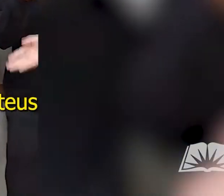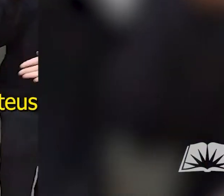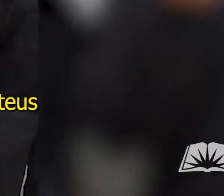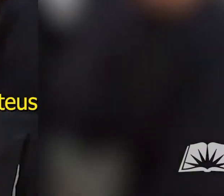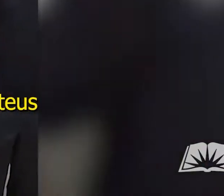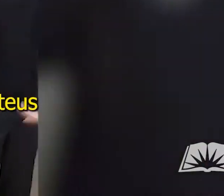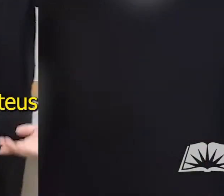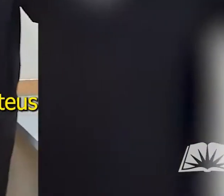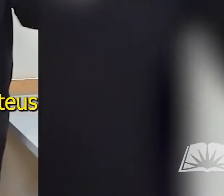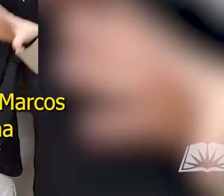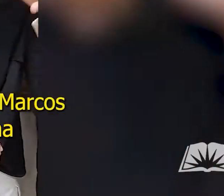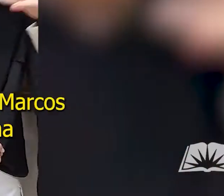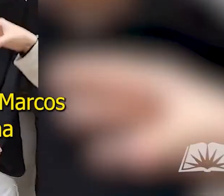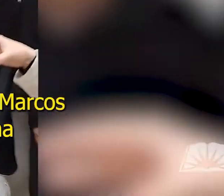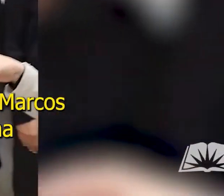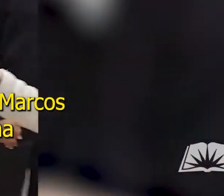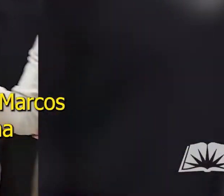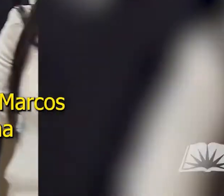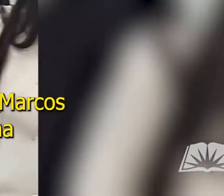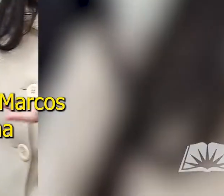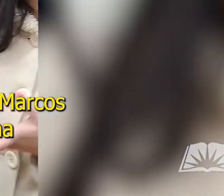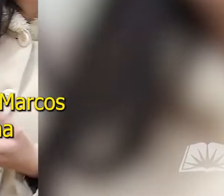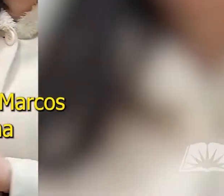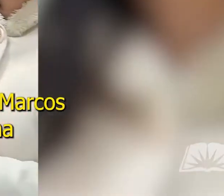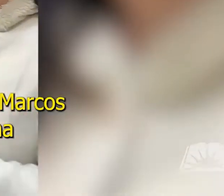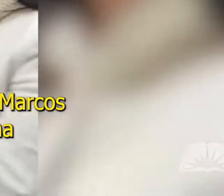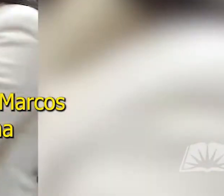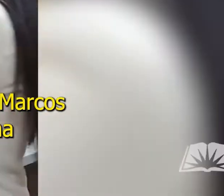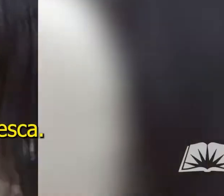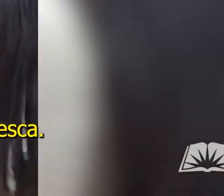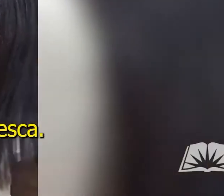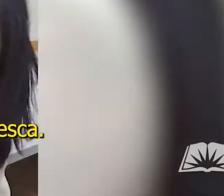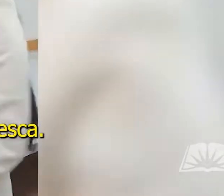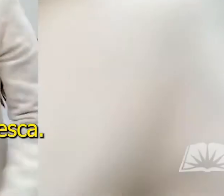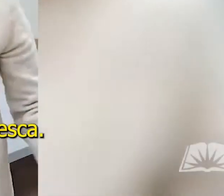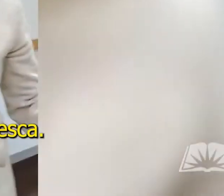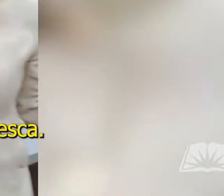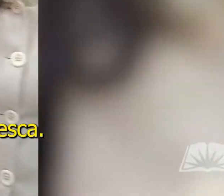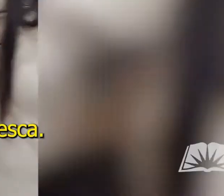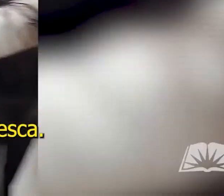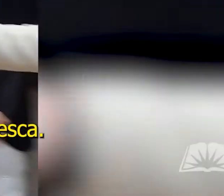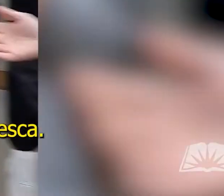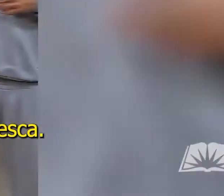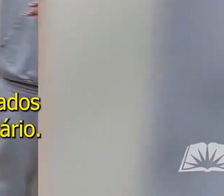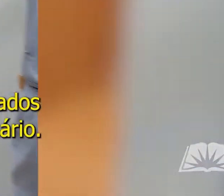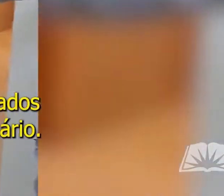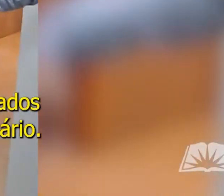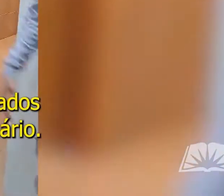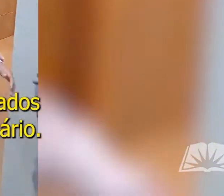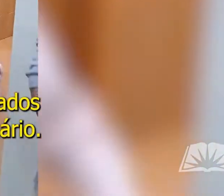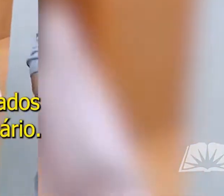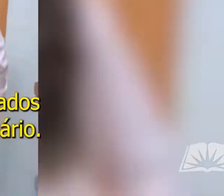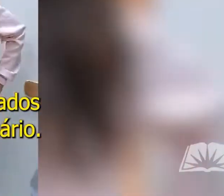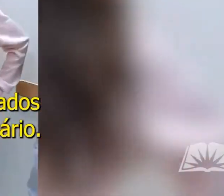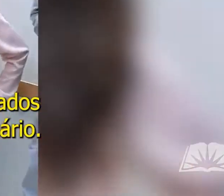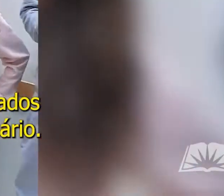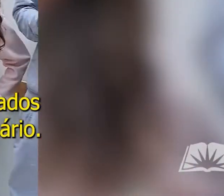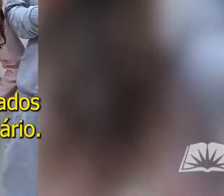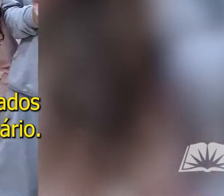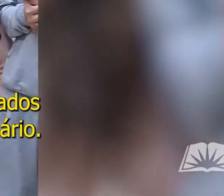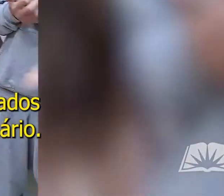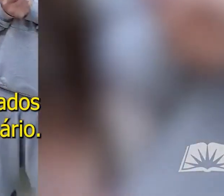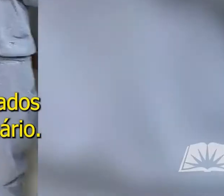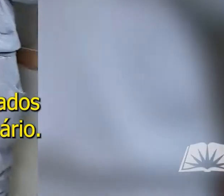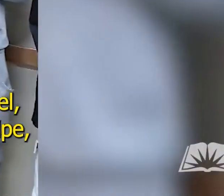Rafa, o Matheus e o Gabriel. Na verdade, elas São Marcos basicamente tinha os 3 e mais a Valesca. E eles foram desafiados pelo